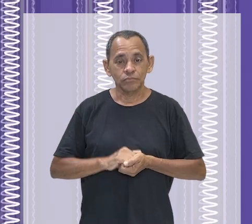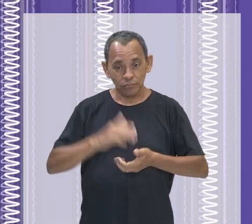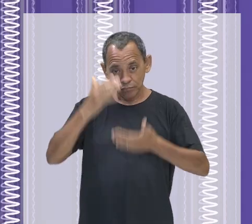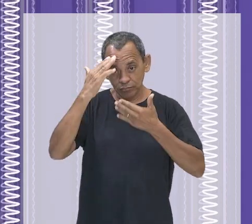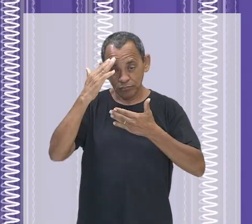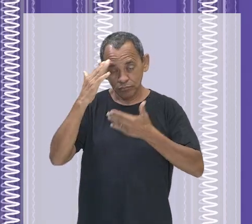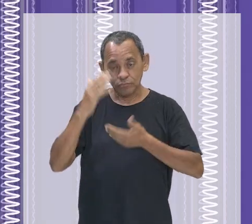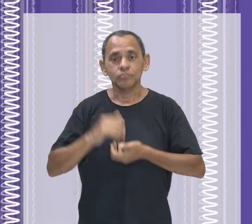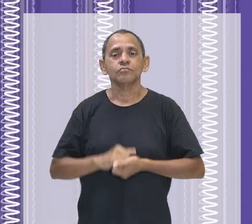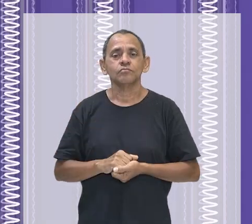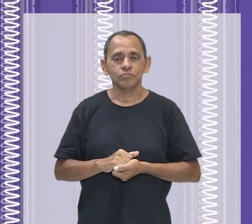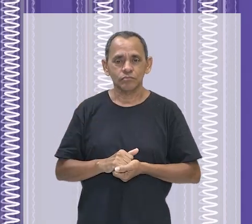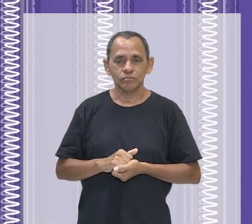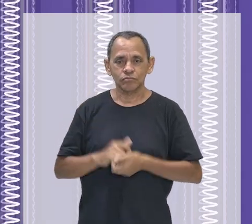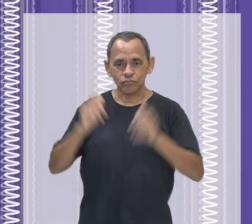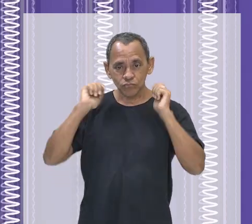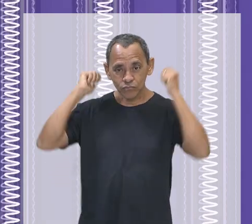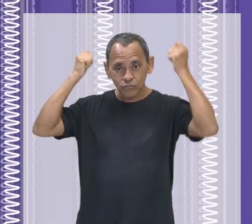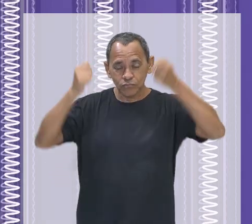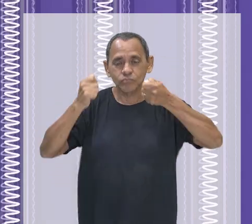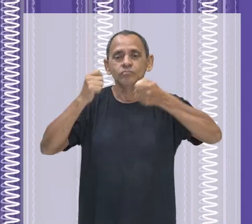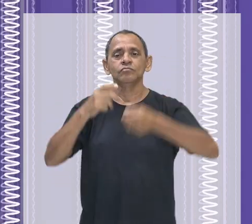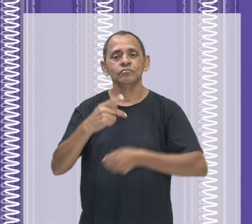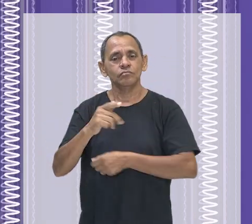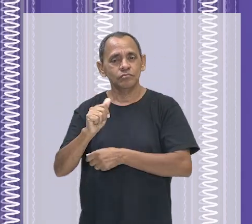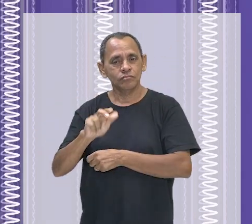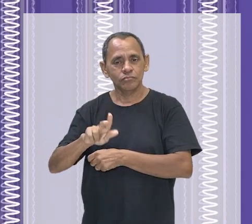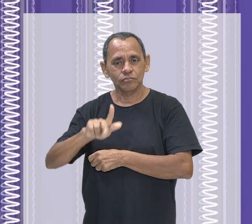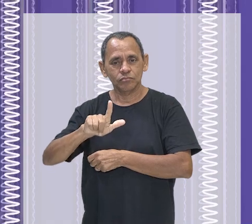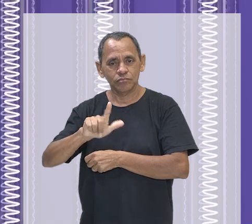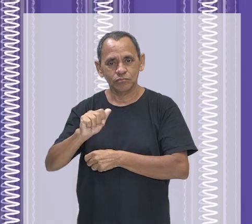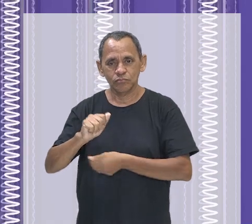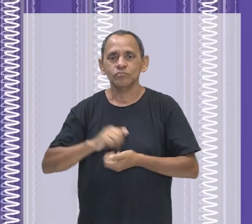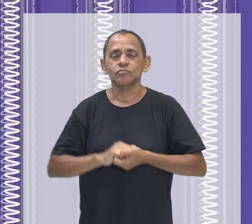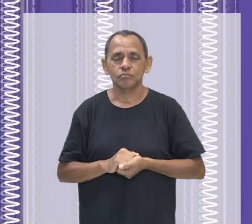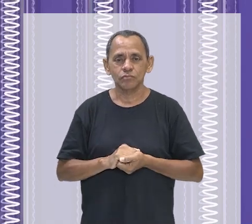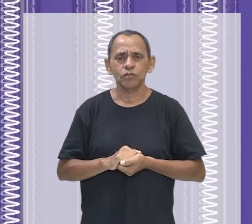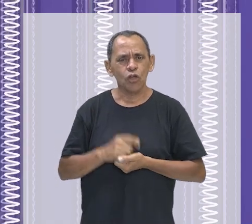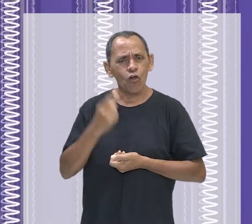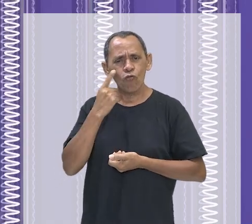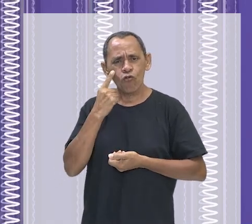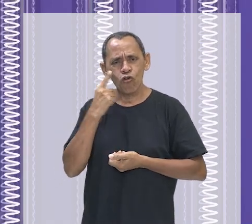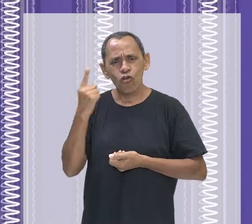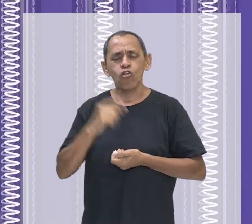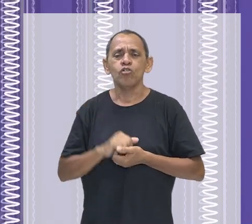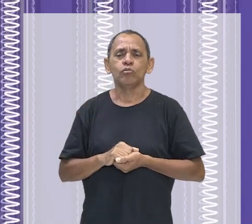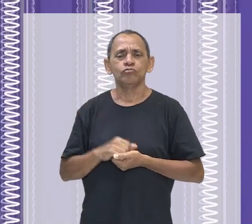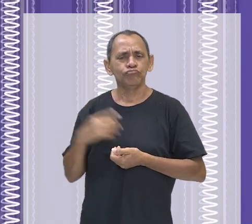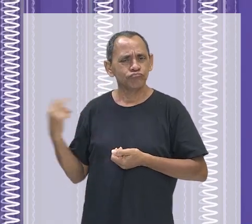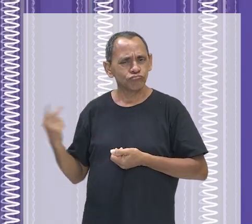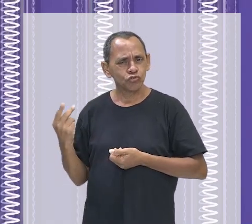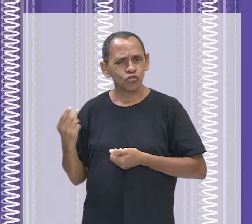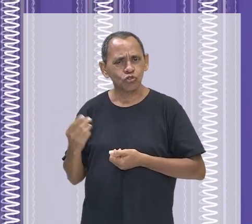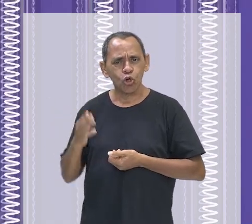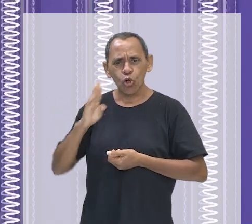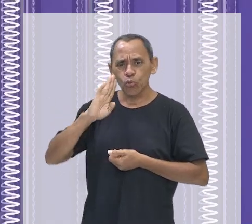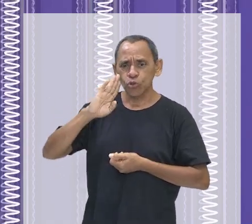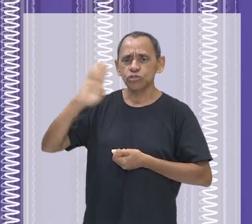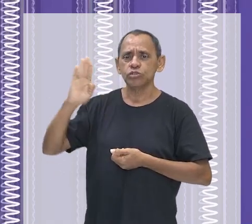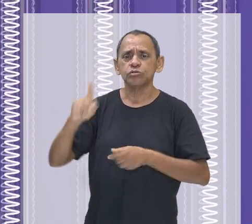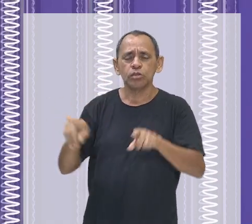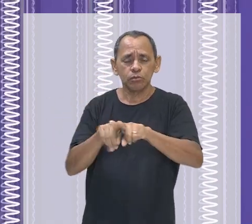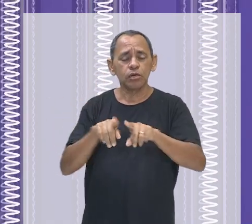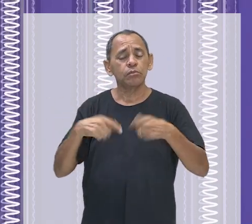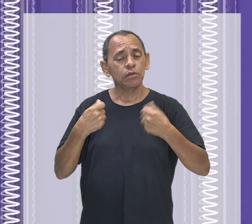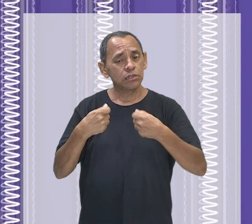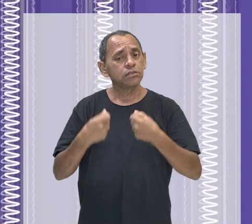um pouco mais na nossa aula. Nós vimos o que são valores, o que são princípios, mas também precisamos estar atentos, porque